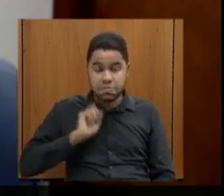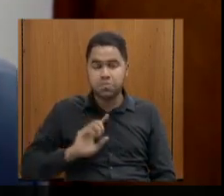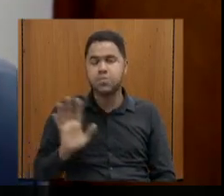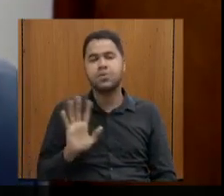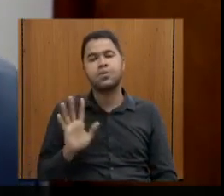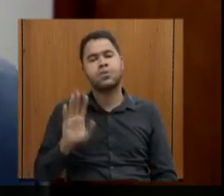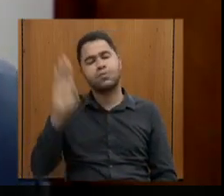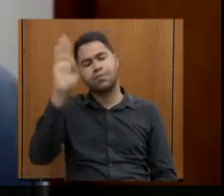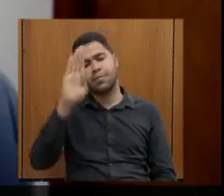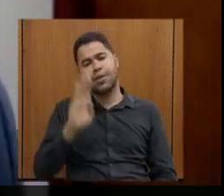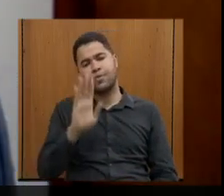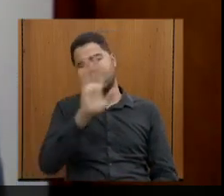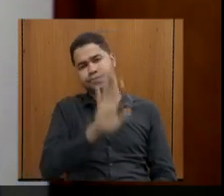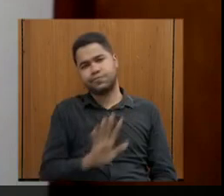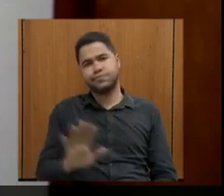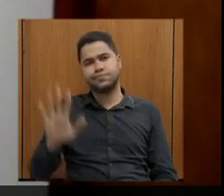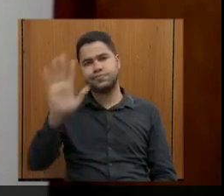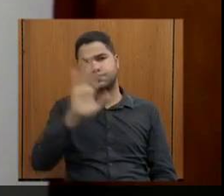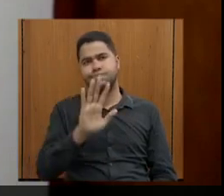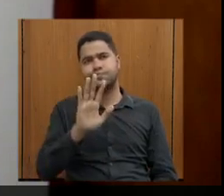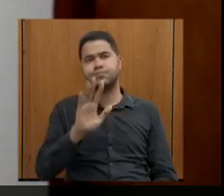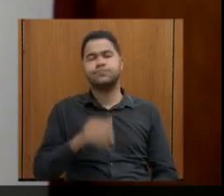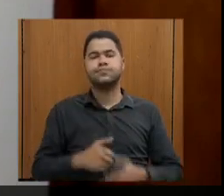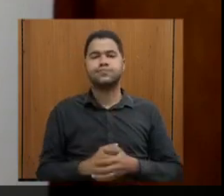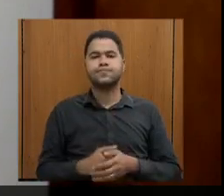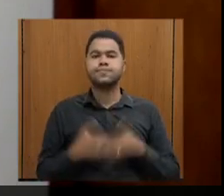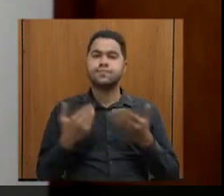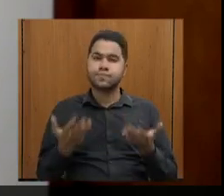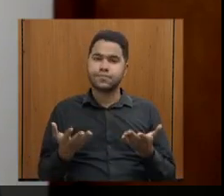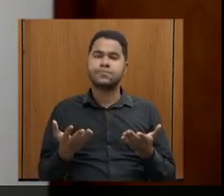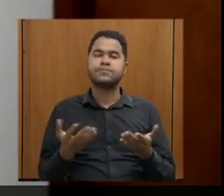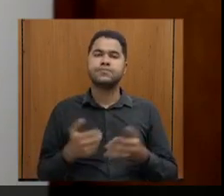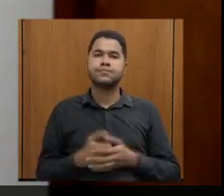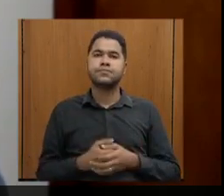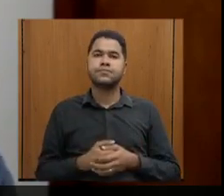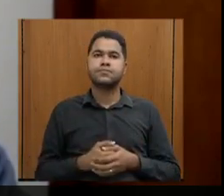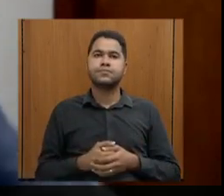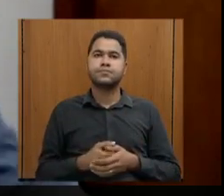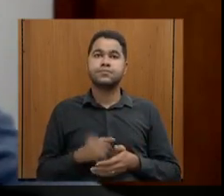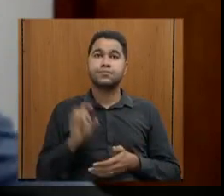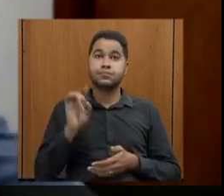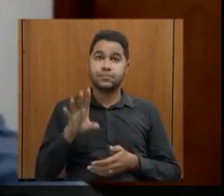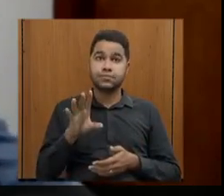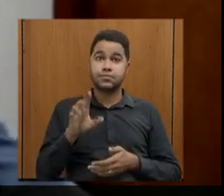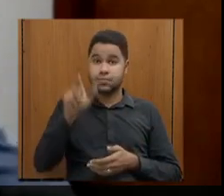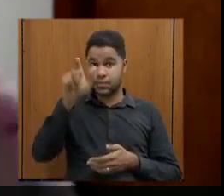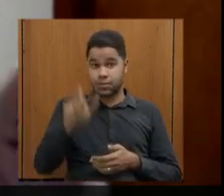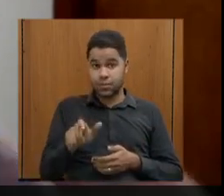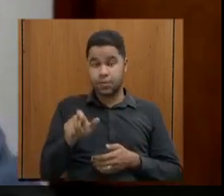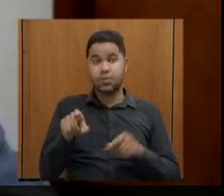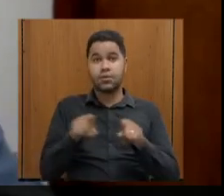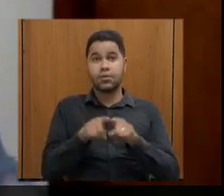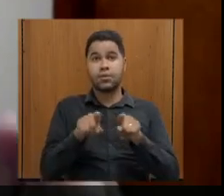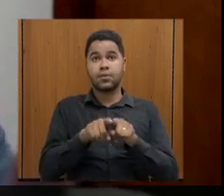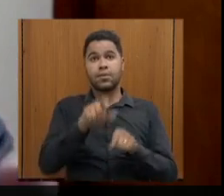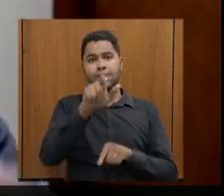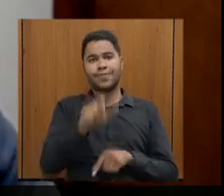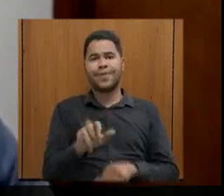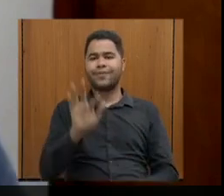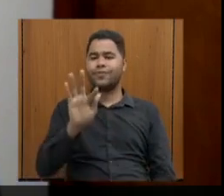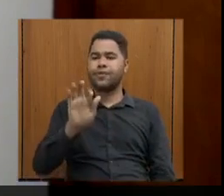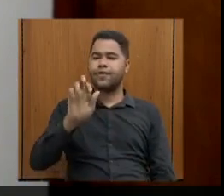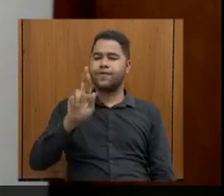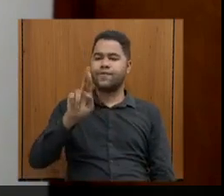do Brasil como turista e para passar ela quer abraçar na não só na sua pessoa mas a pessoa da